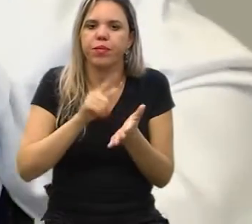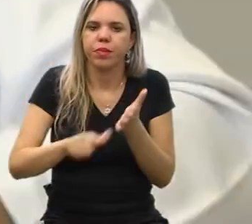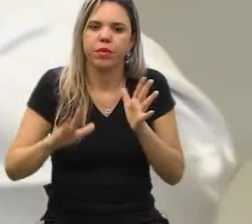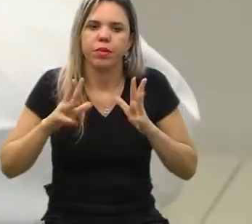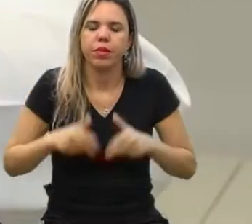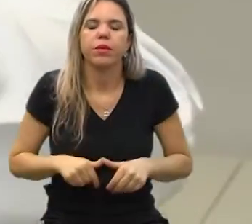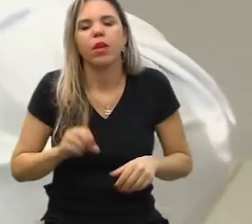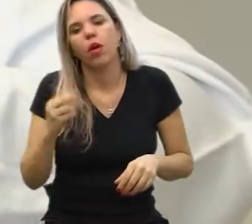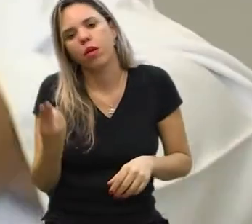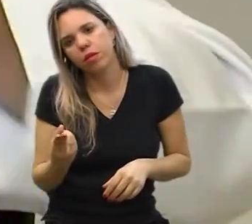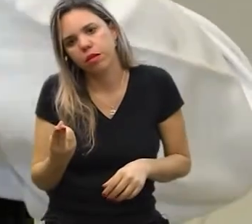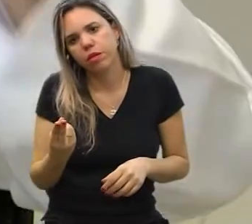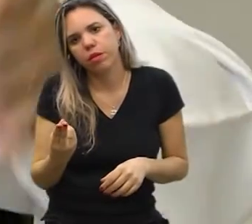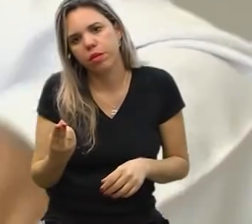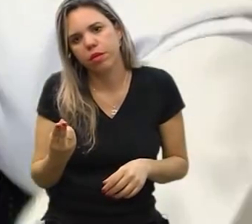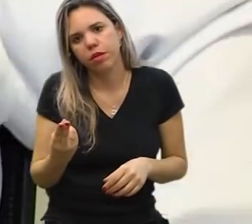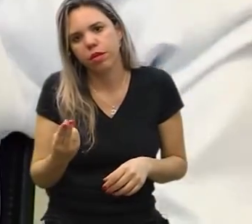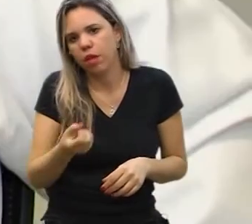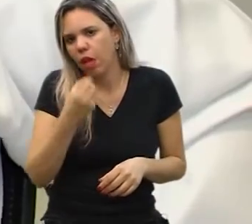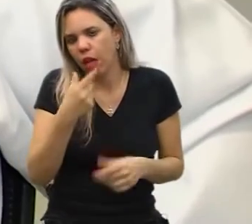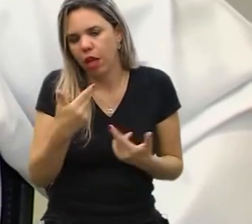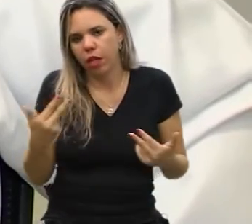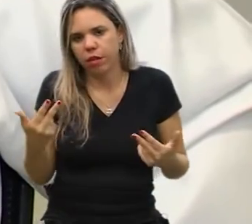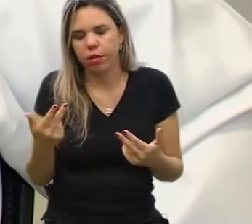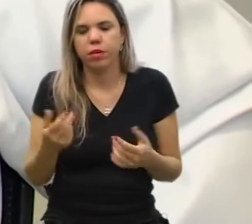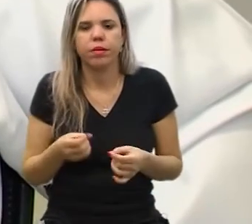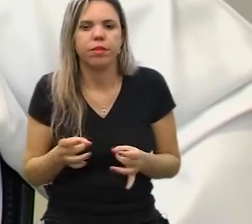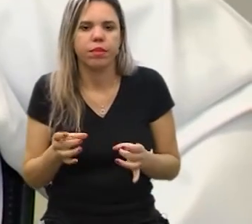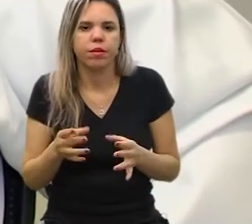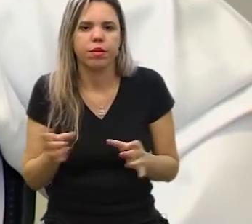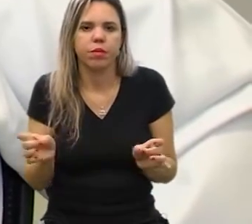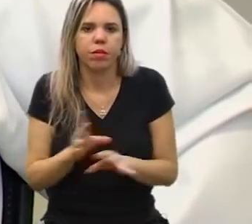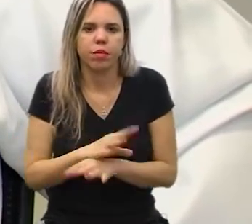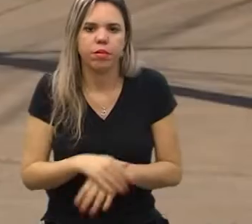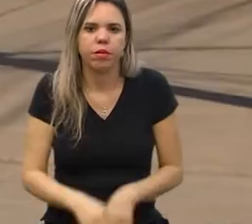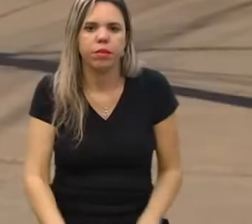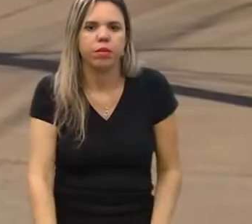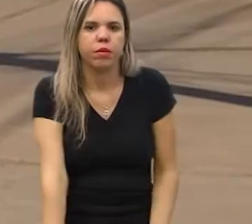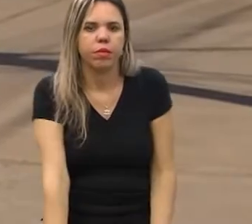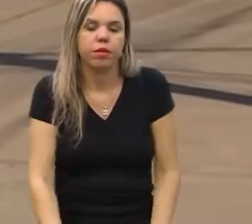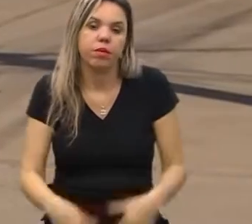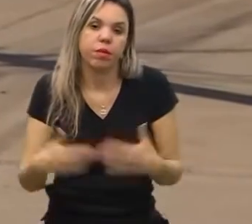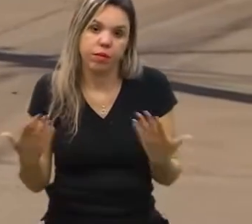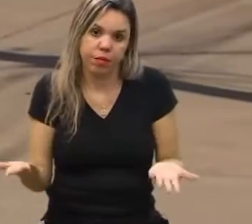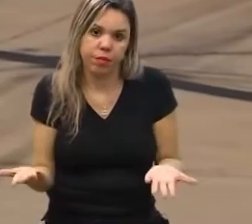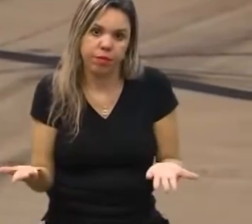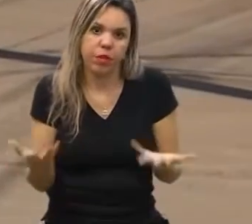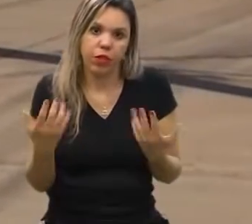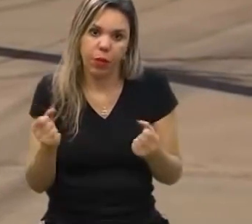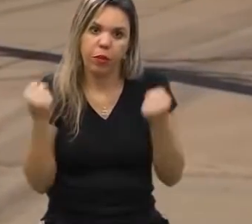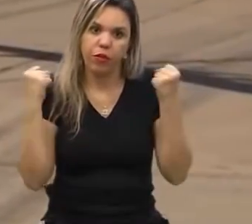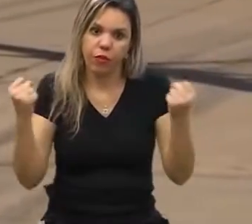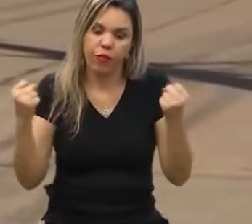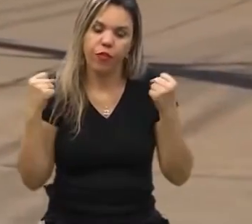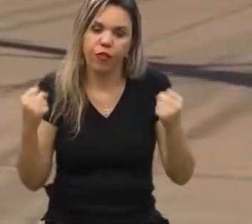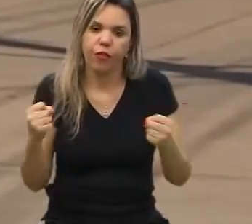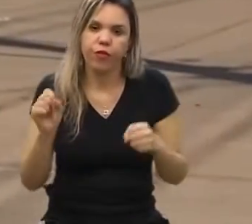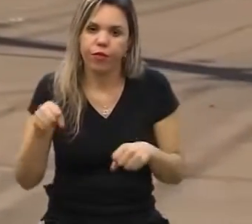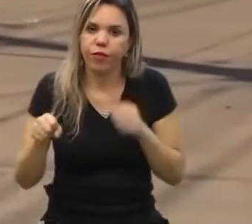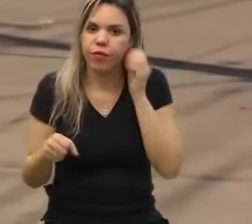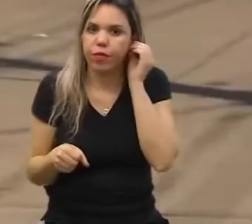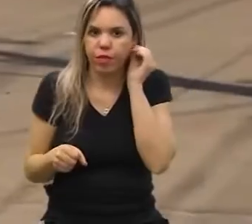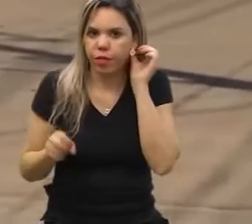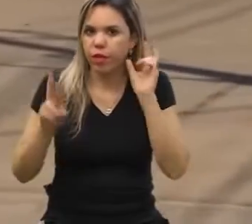limpo, ou utilização de medicação comercializada mesmo, já pronta para isso. Então, pessoal, bora fazer atividade física